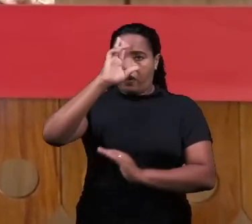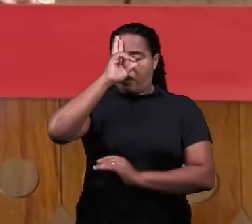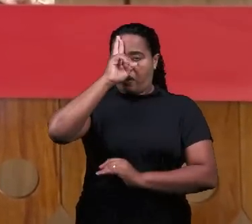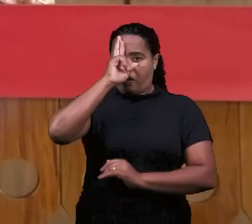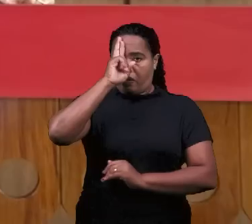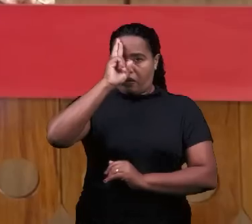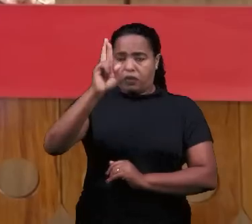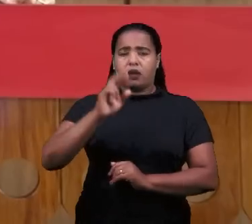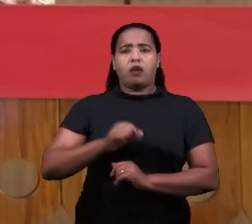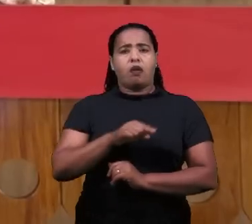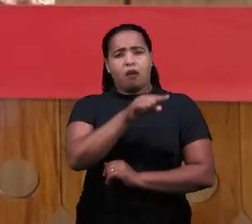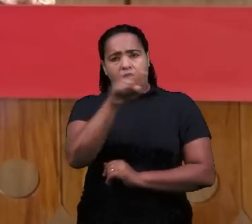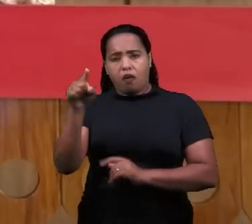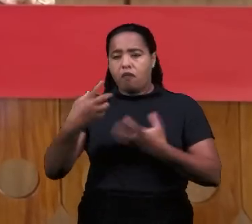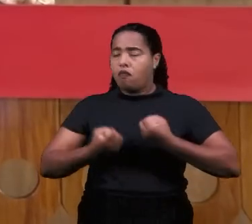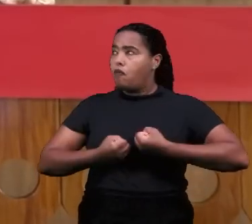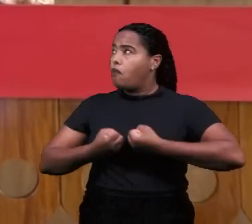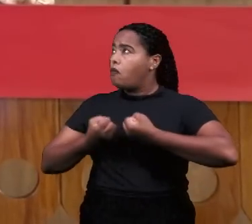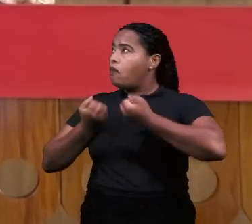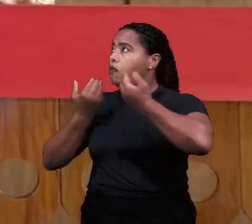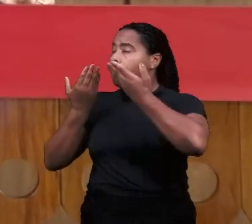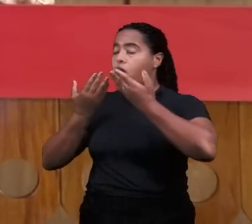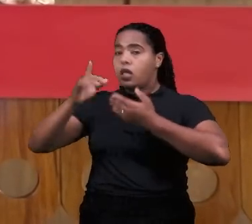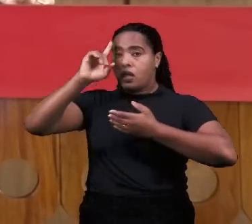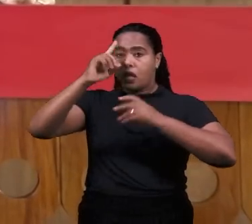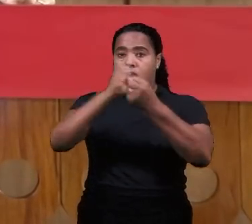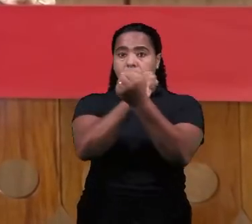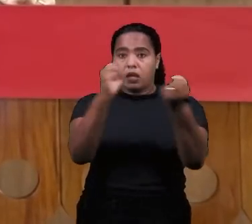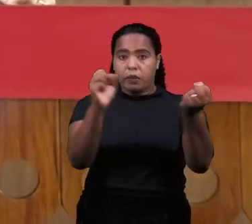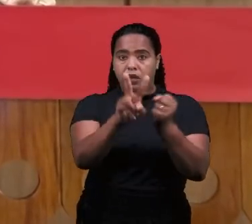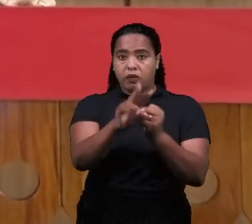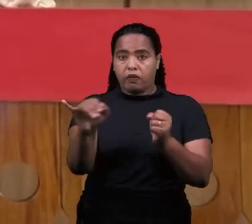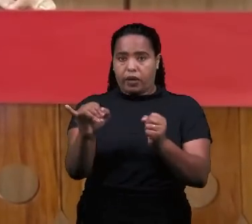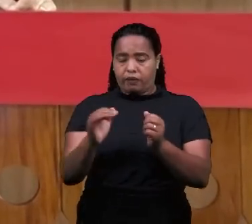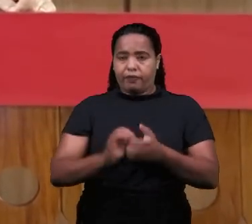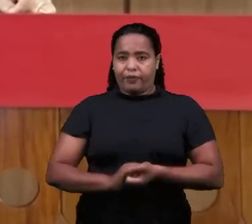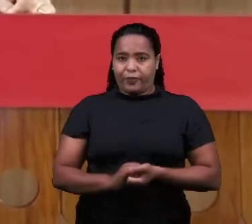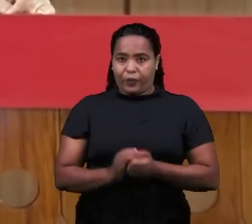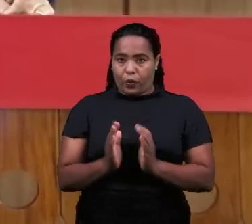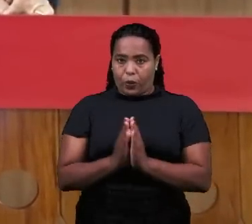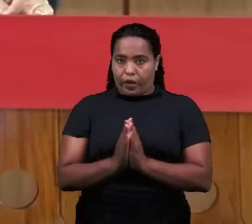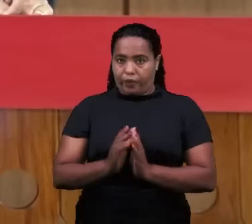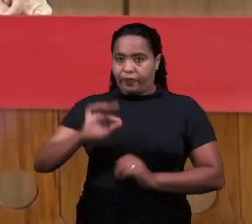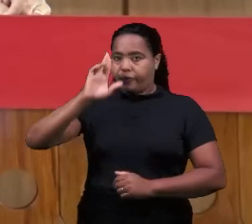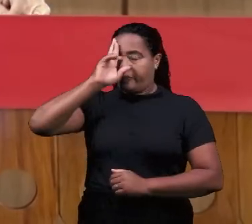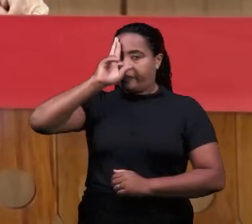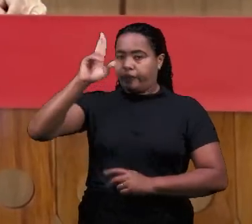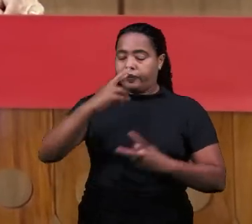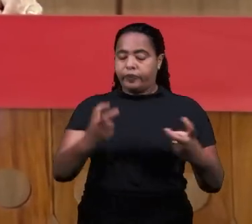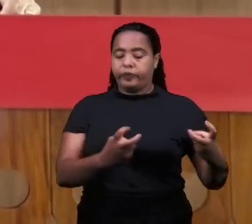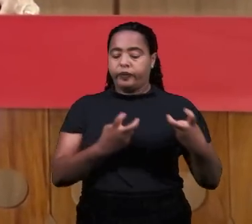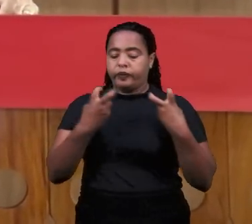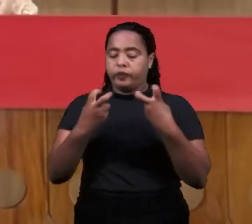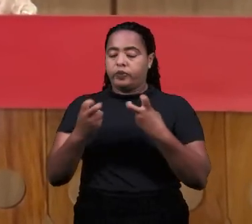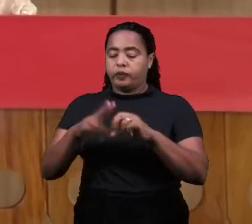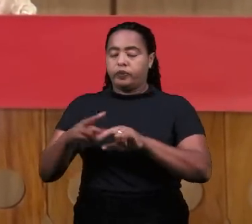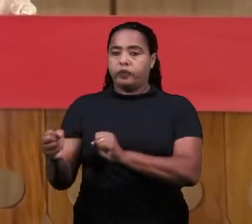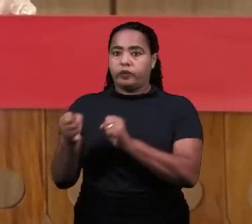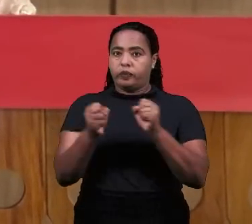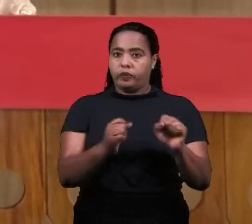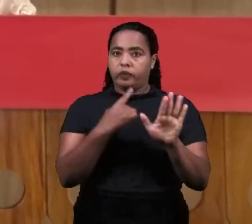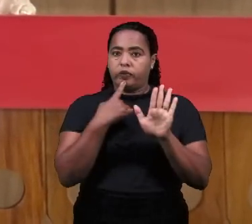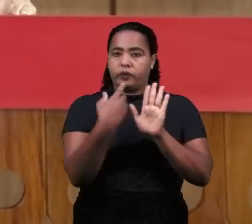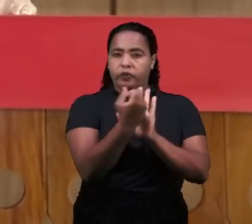confissão, que você confesse diante do Senhor e Deus te liberte nessa hora. Vamos orar. Senhor, clamamos pelo sangue de Jesus, Senhor, pelas tuas filhas que